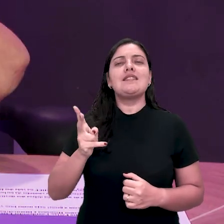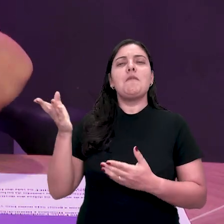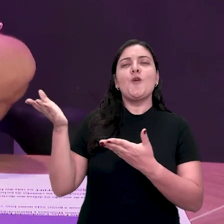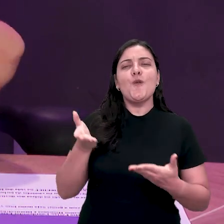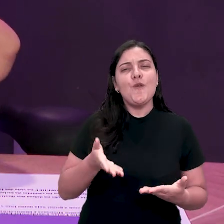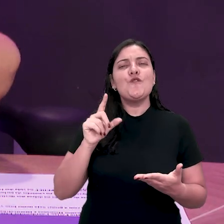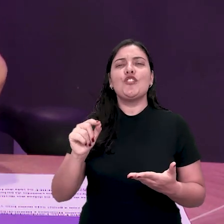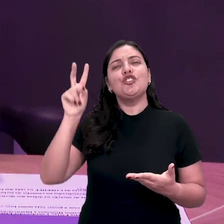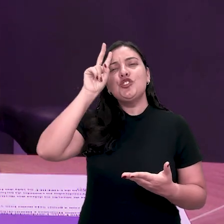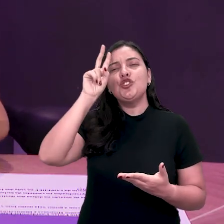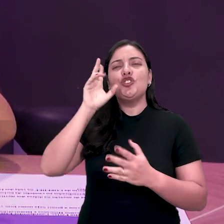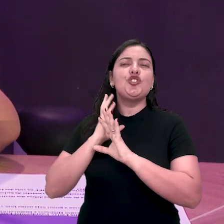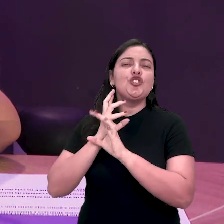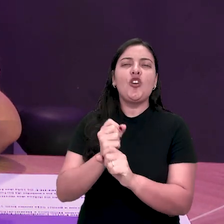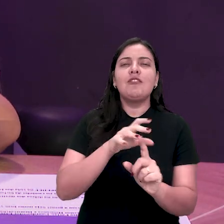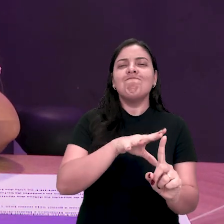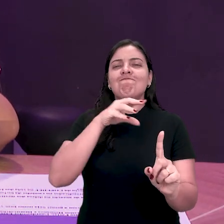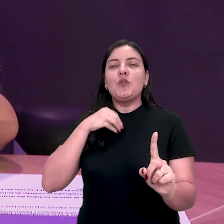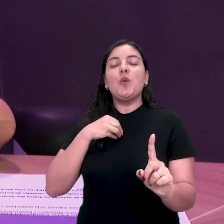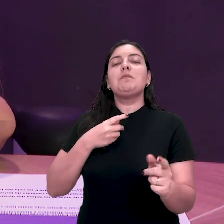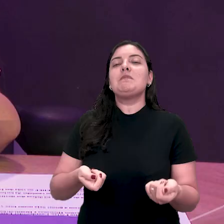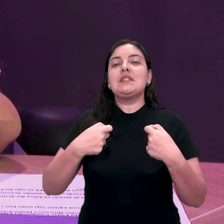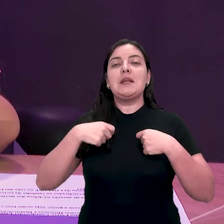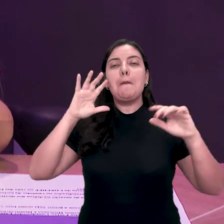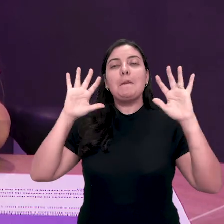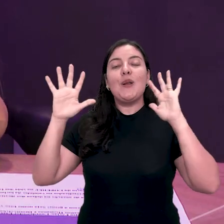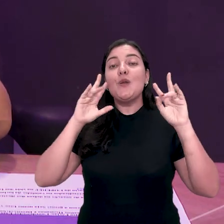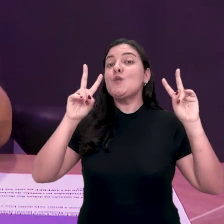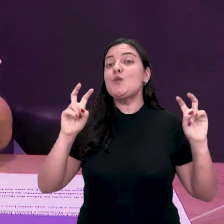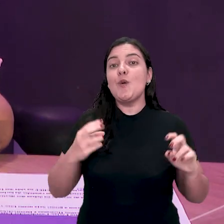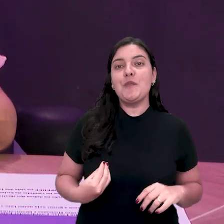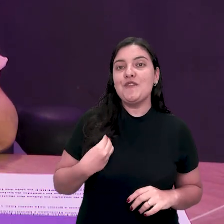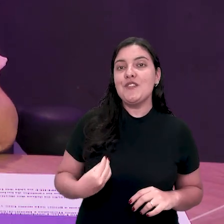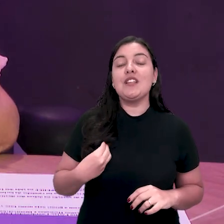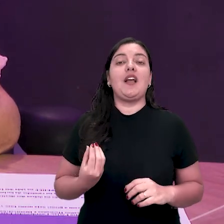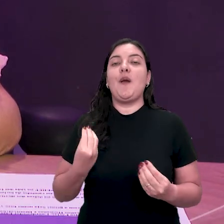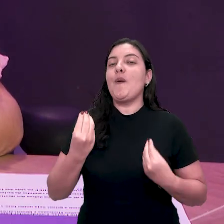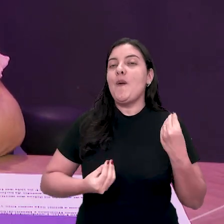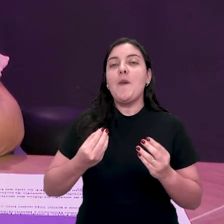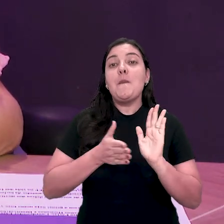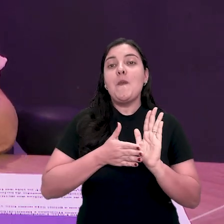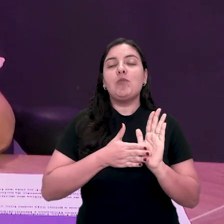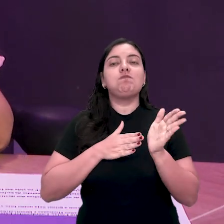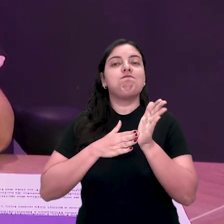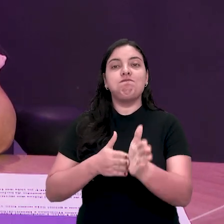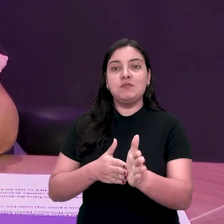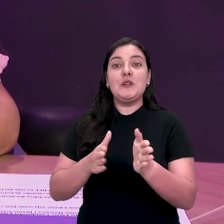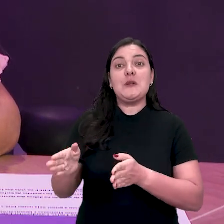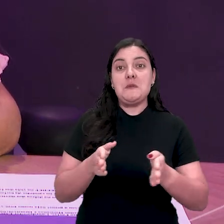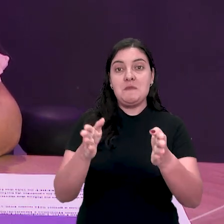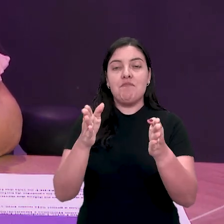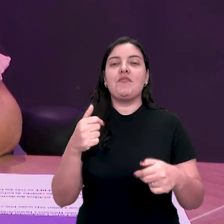trago convidados com histórias inspiradoras que nos fazem refletir sobre a nossa vida, sobre o nosso propósito. E eu estou